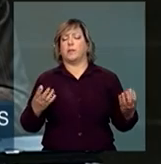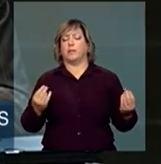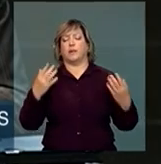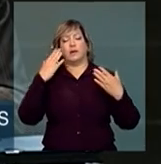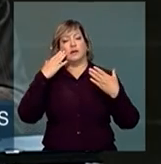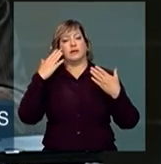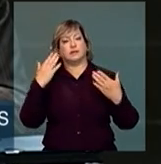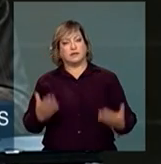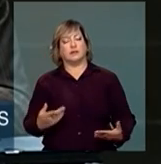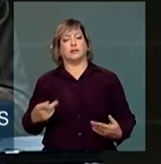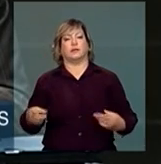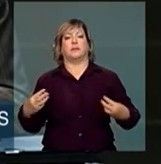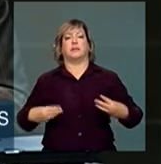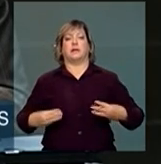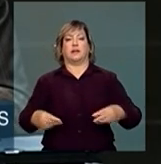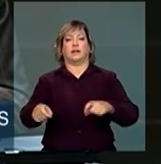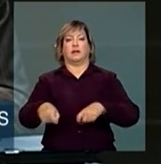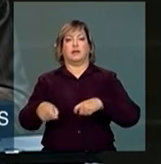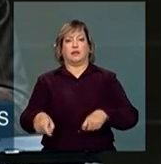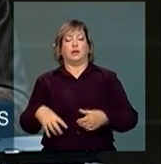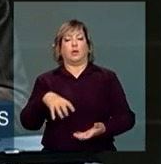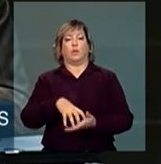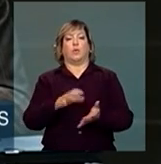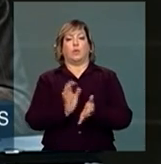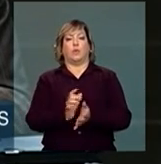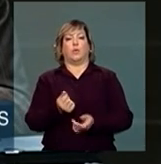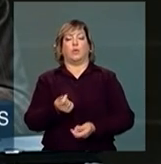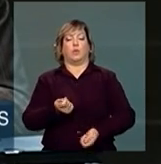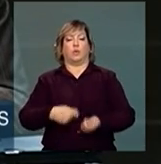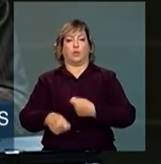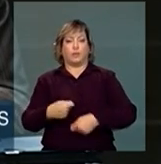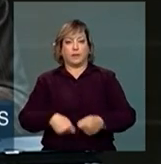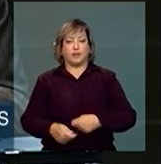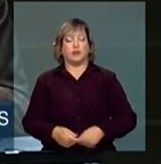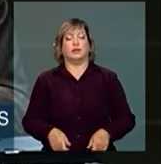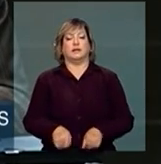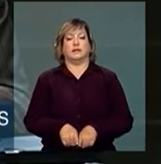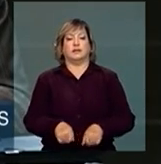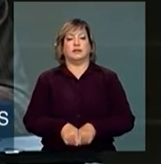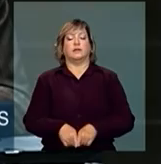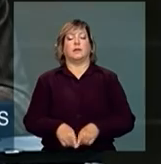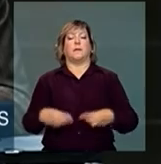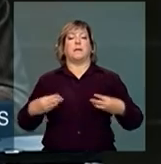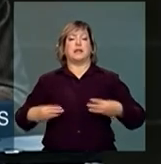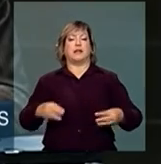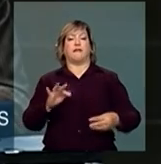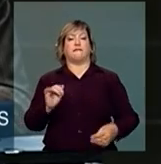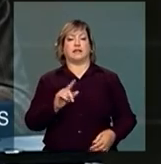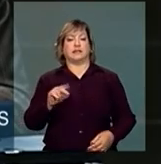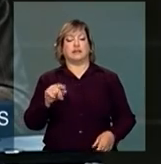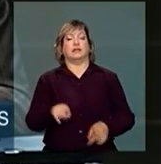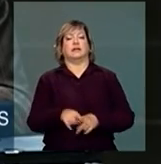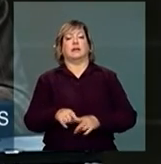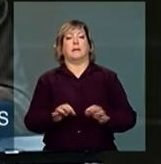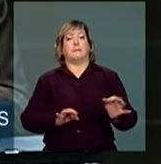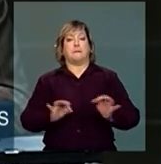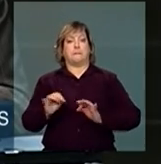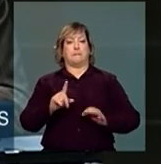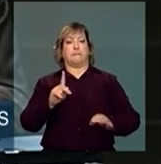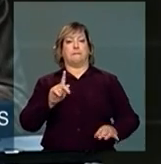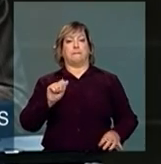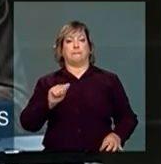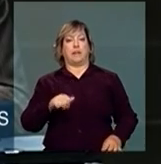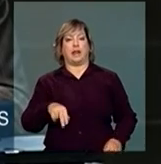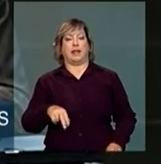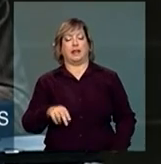nós, no Ministério da Agricultura, à equipe econômica, à equipe do Ministério da Fazenda, do Planejamento, na pessoa da dona Eva,